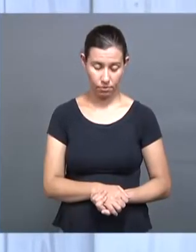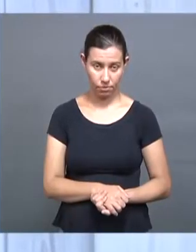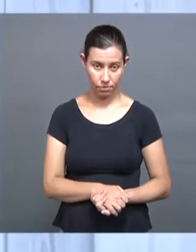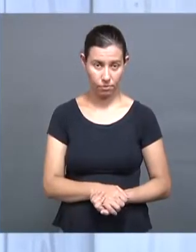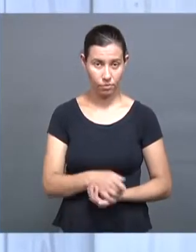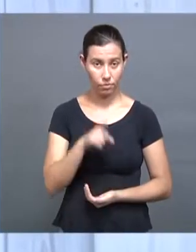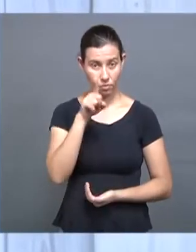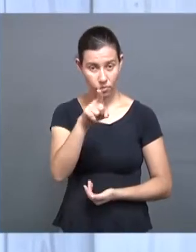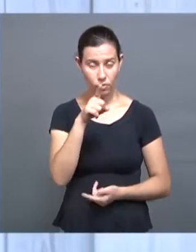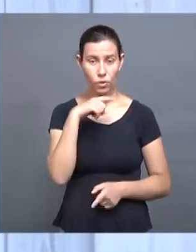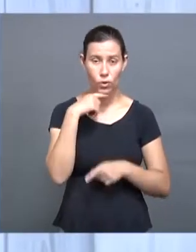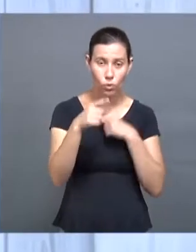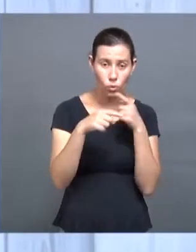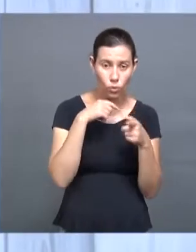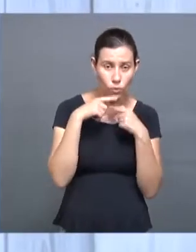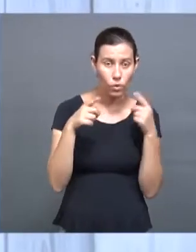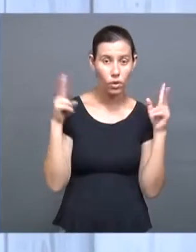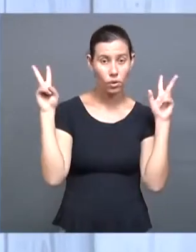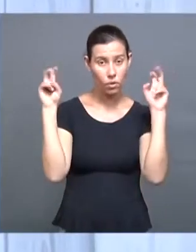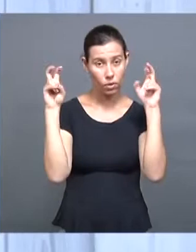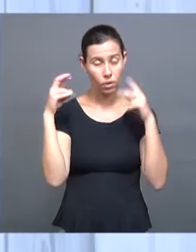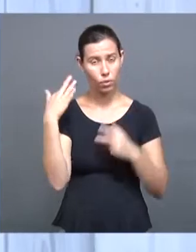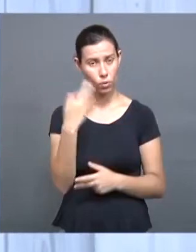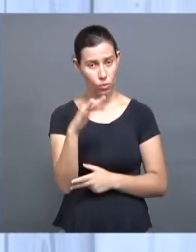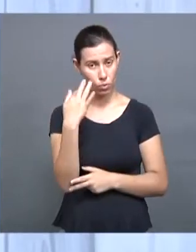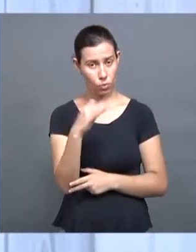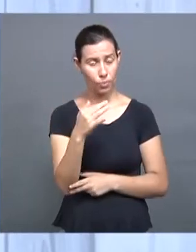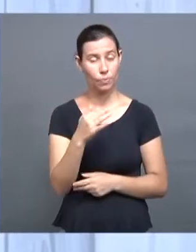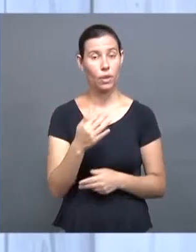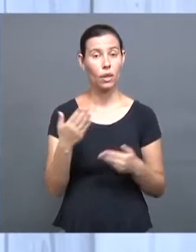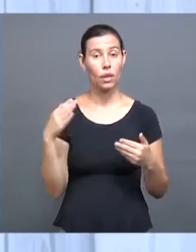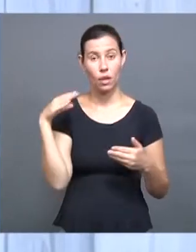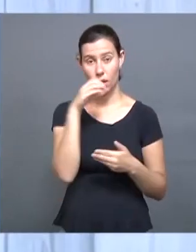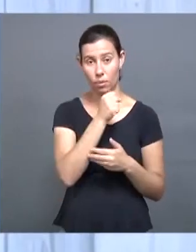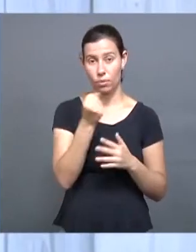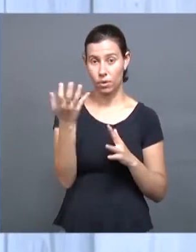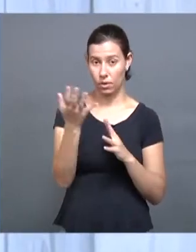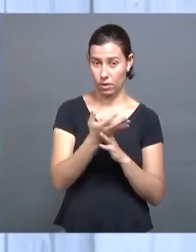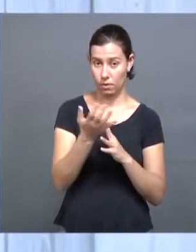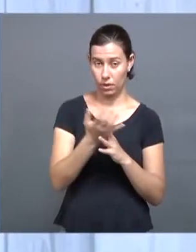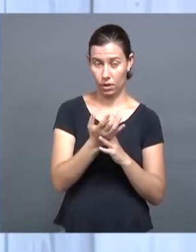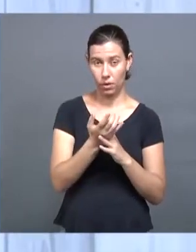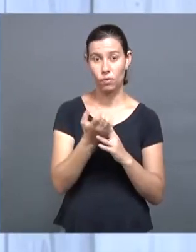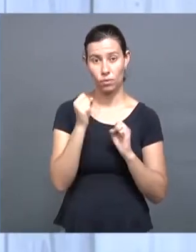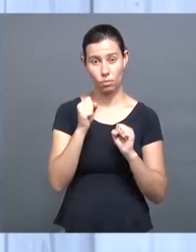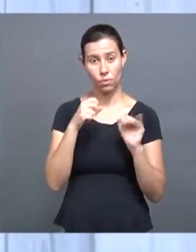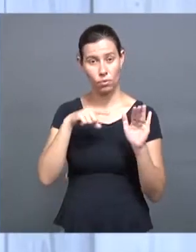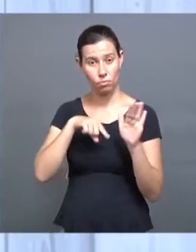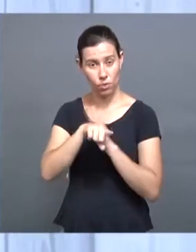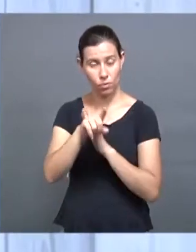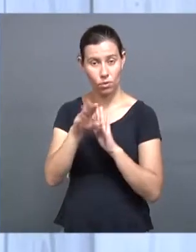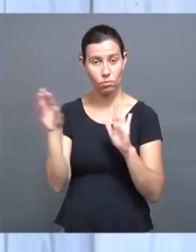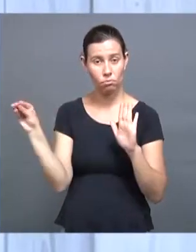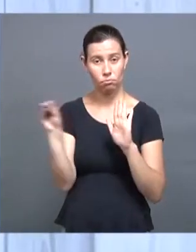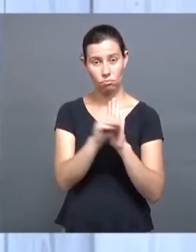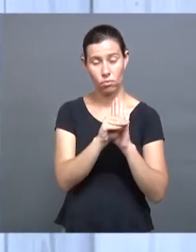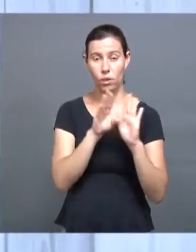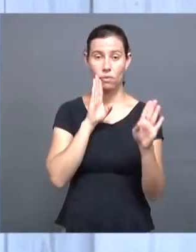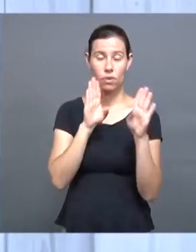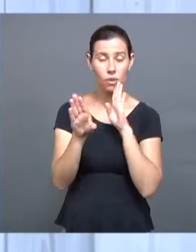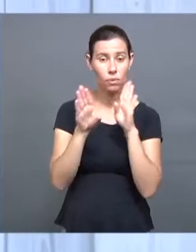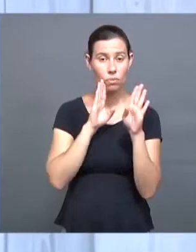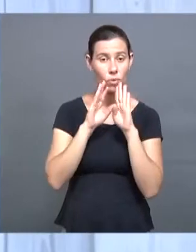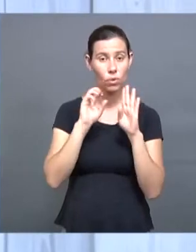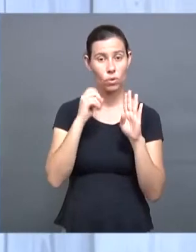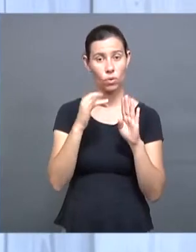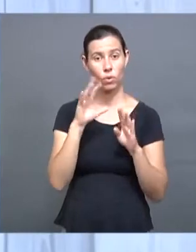Você tem dúvidas sobre o tema dor de cabeça? Nós vamos para um rápido intervalo. Enquanto isso, você pode mandar suas perguntas para o